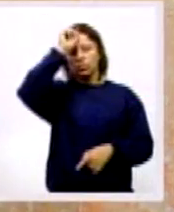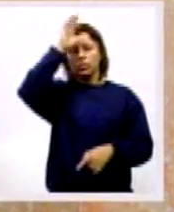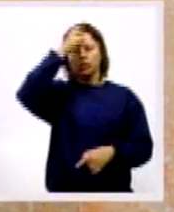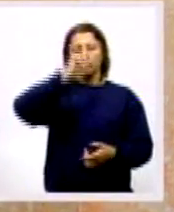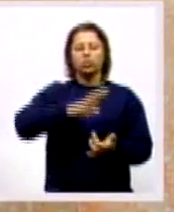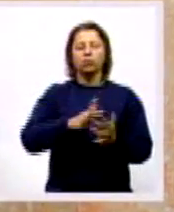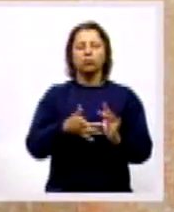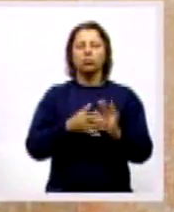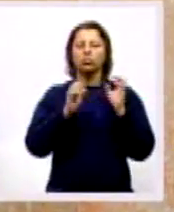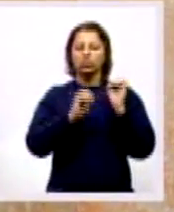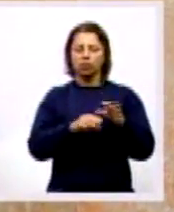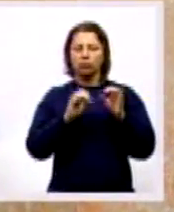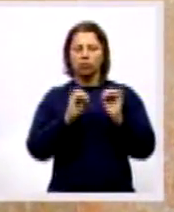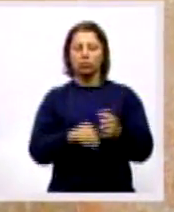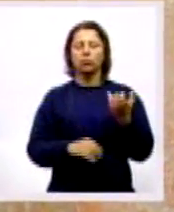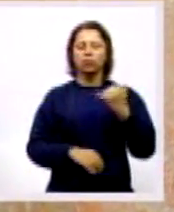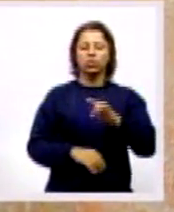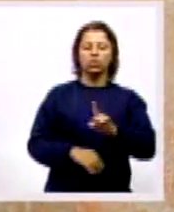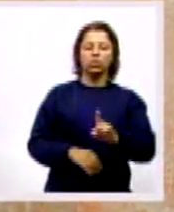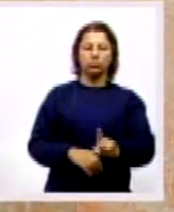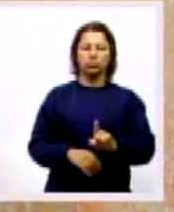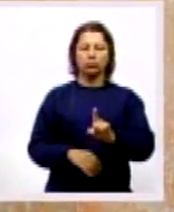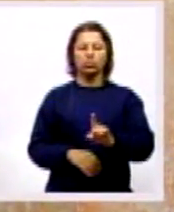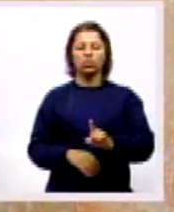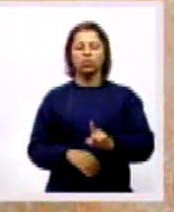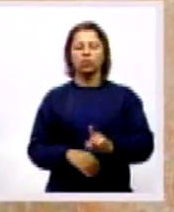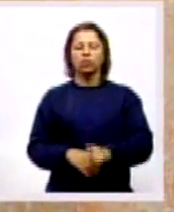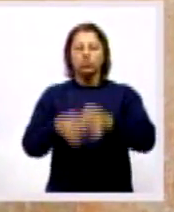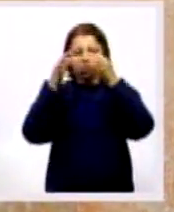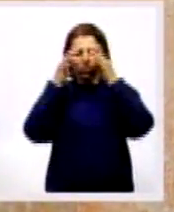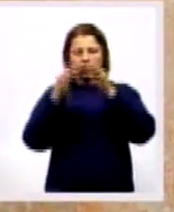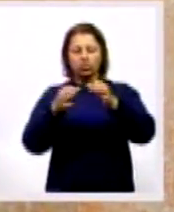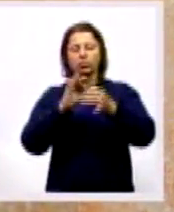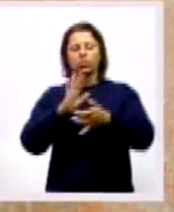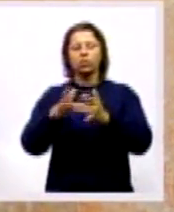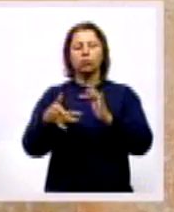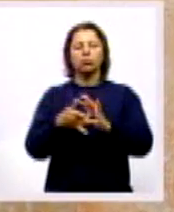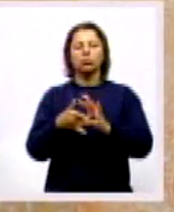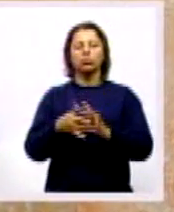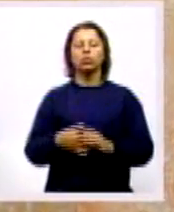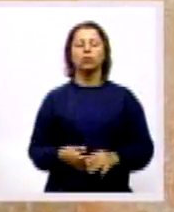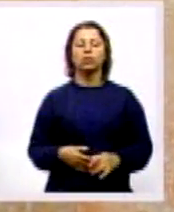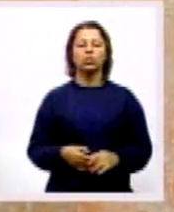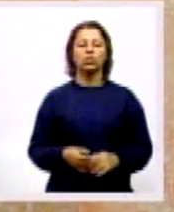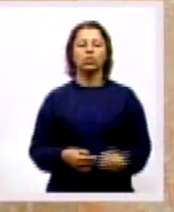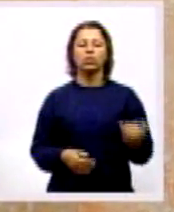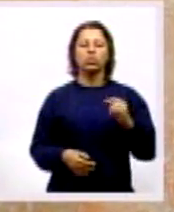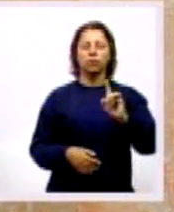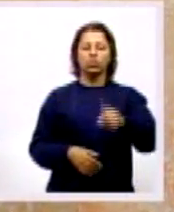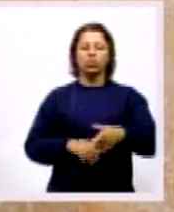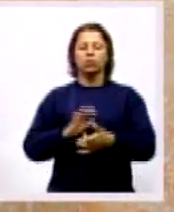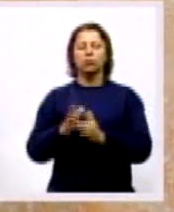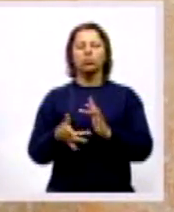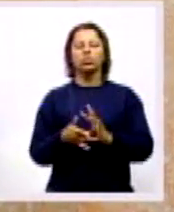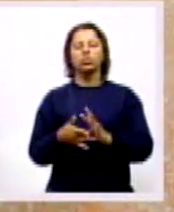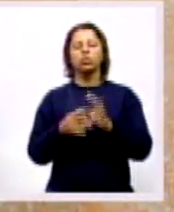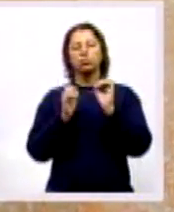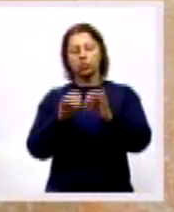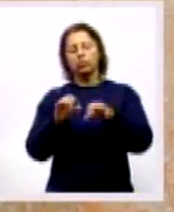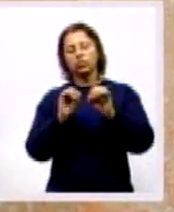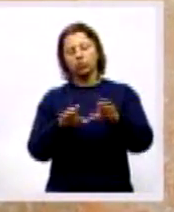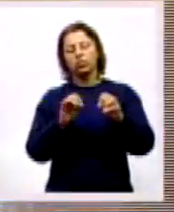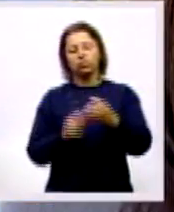Cristo. Se ao menos foi bem dele que ouvistes falar, se é ele que vos foi